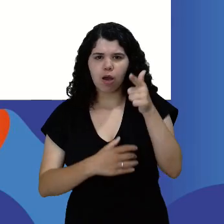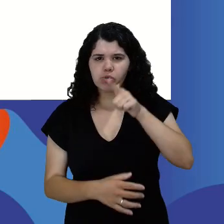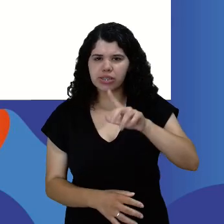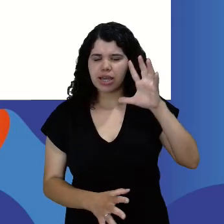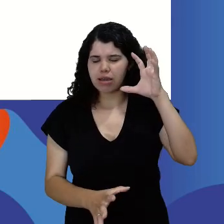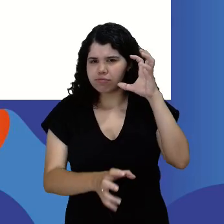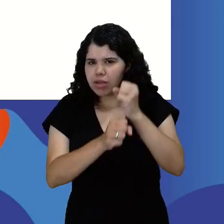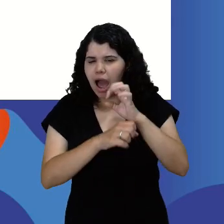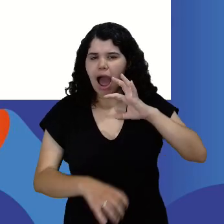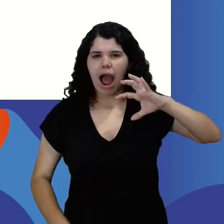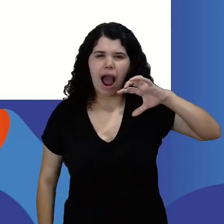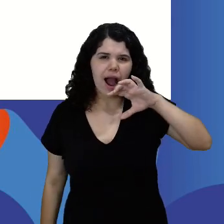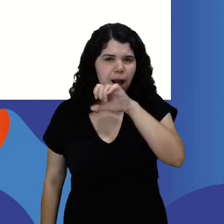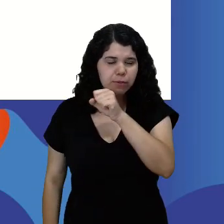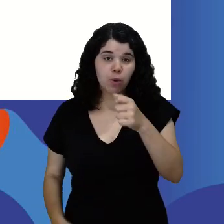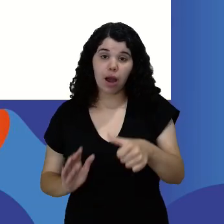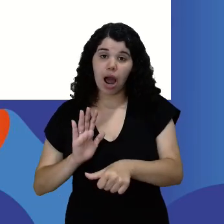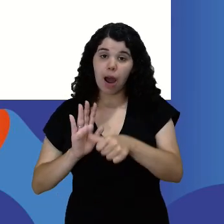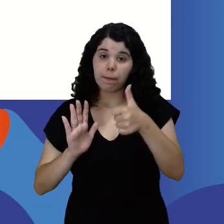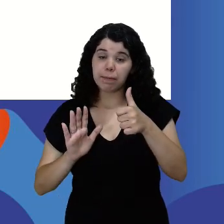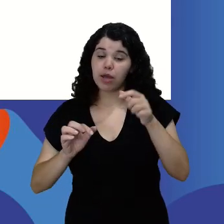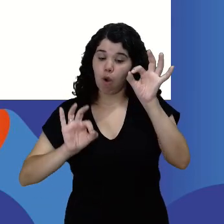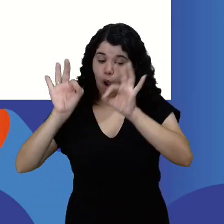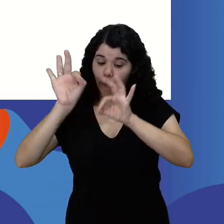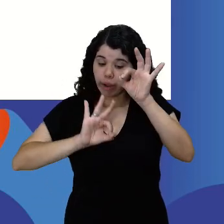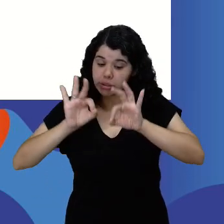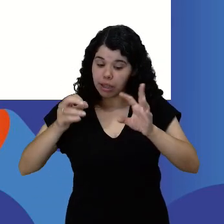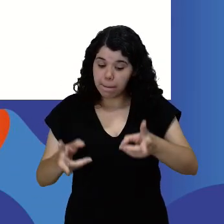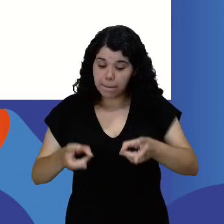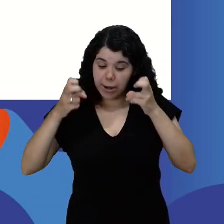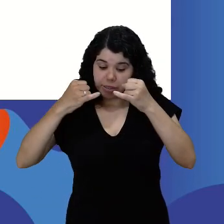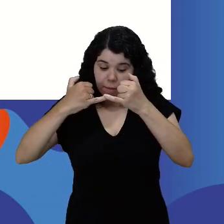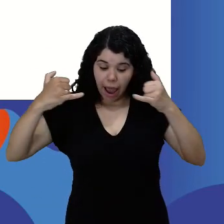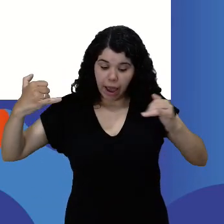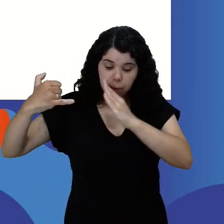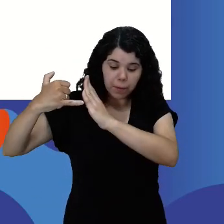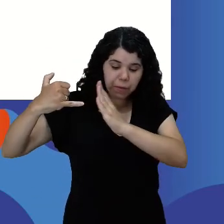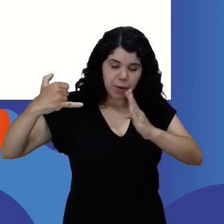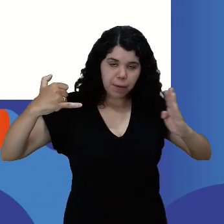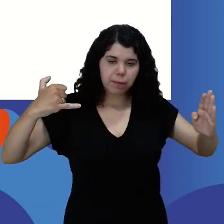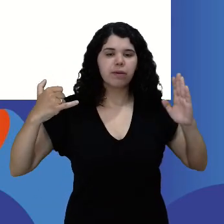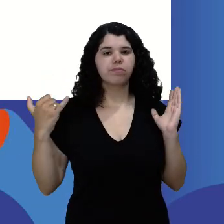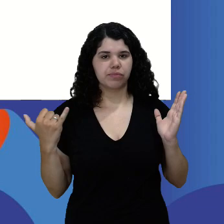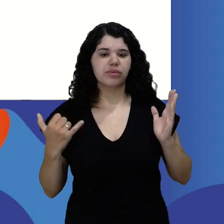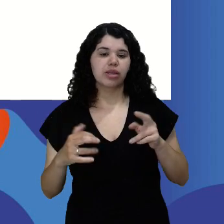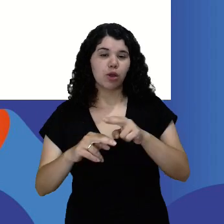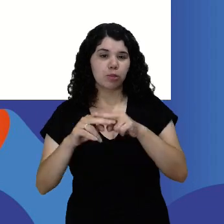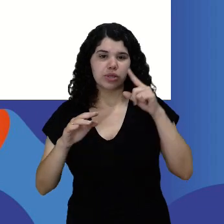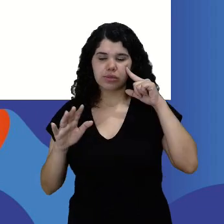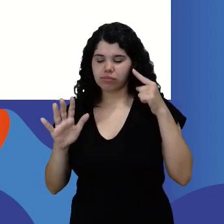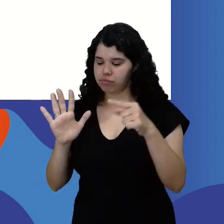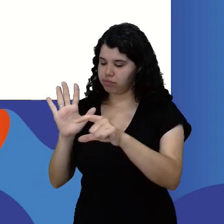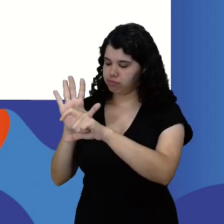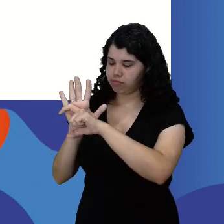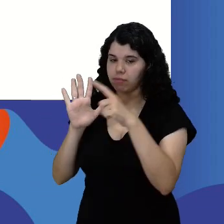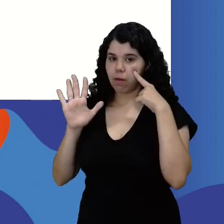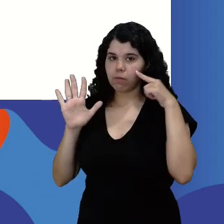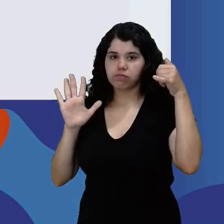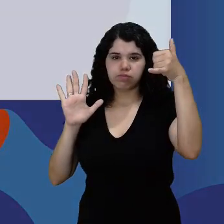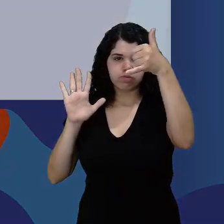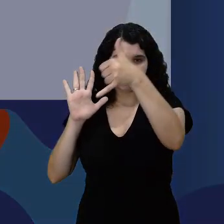falei. Organizar a questão dos números inteiros e descobrir qual é a escala. Para isso tem esse QR Code aí na